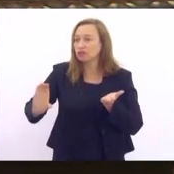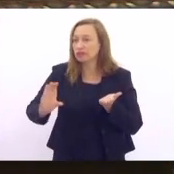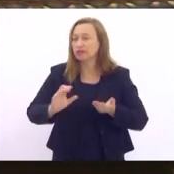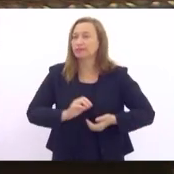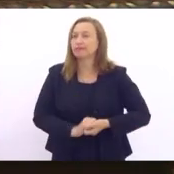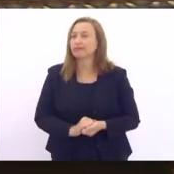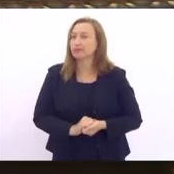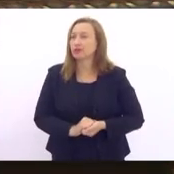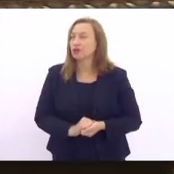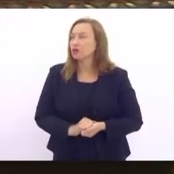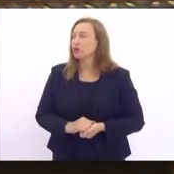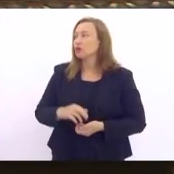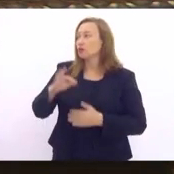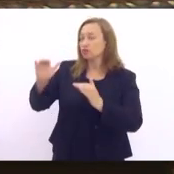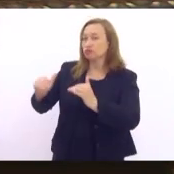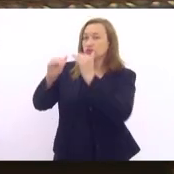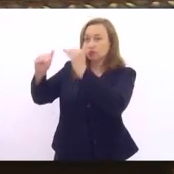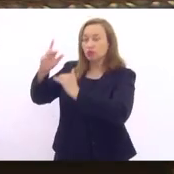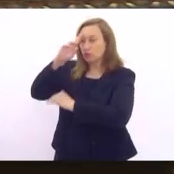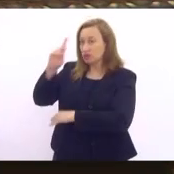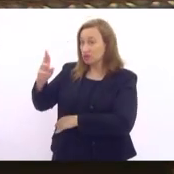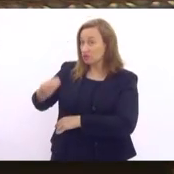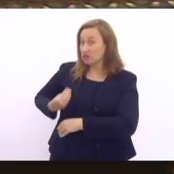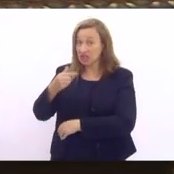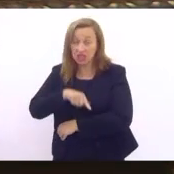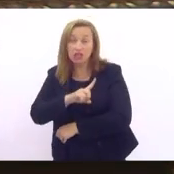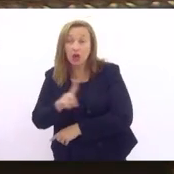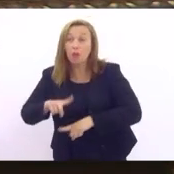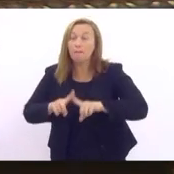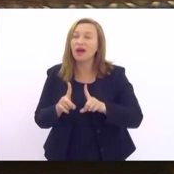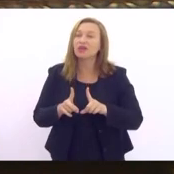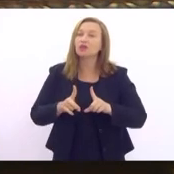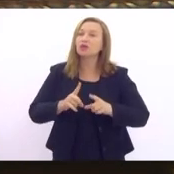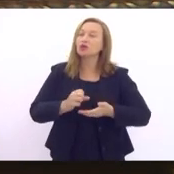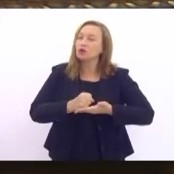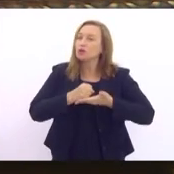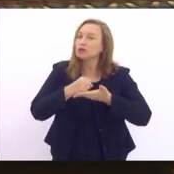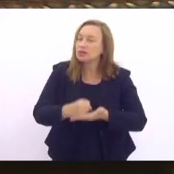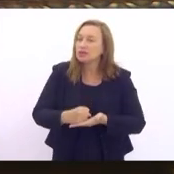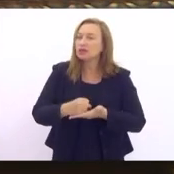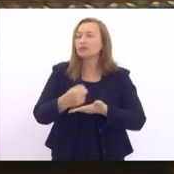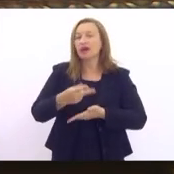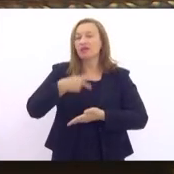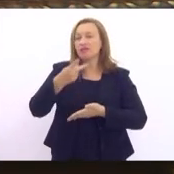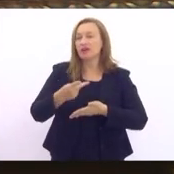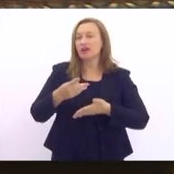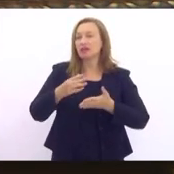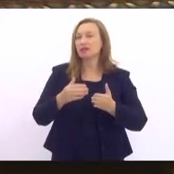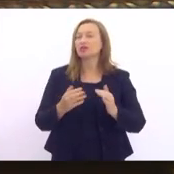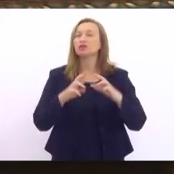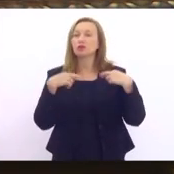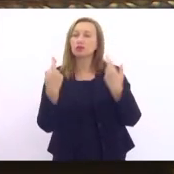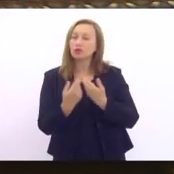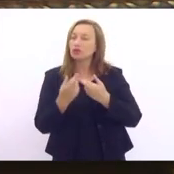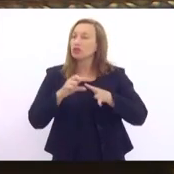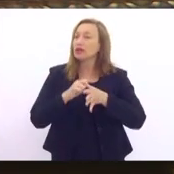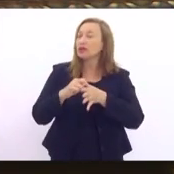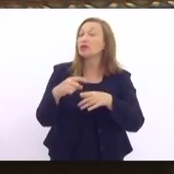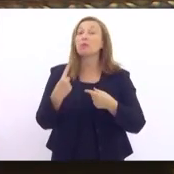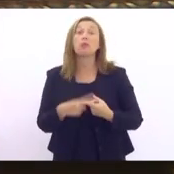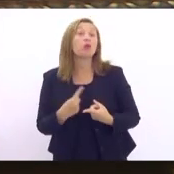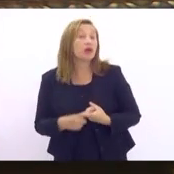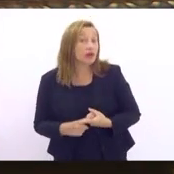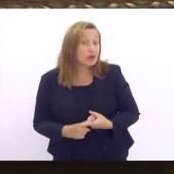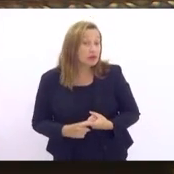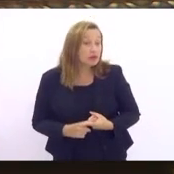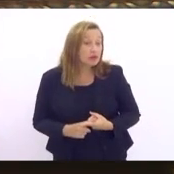aqui, mas sustentamos essa defesa no Colégio de Líderes. Até porque sou eu, com o